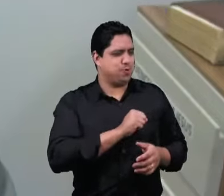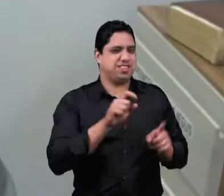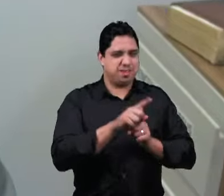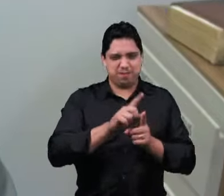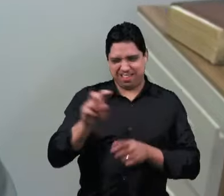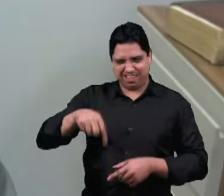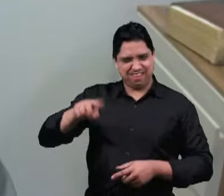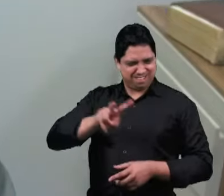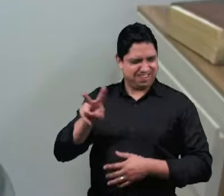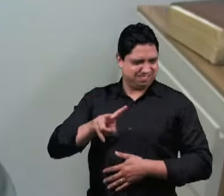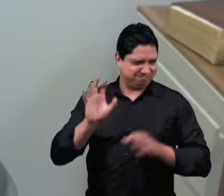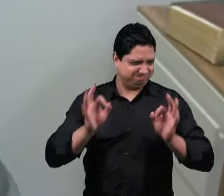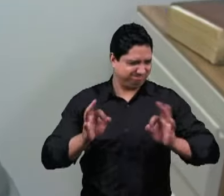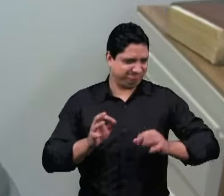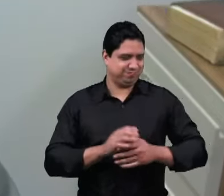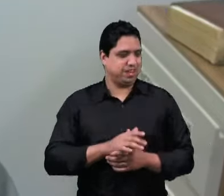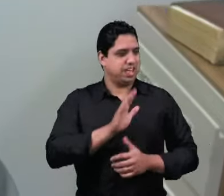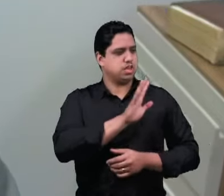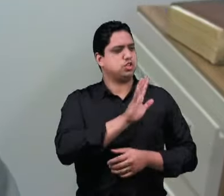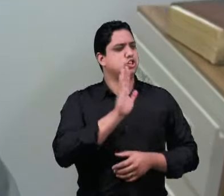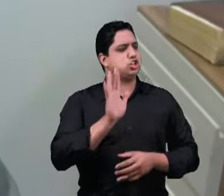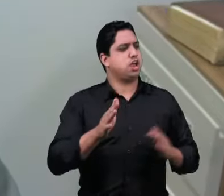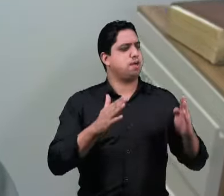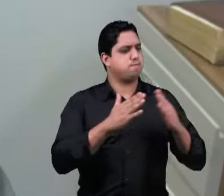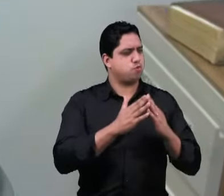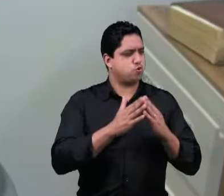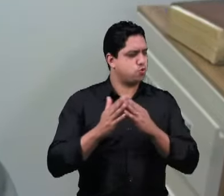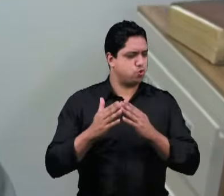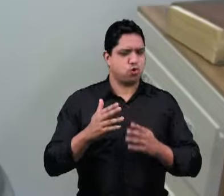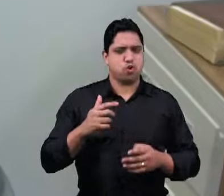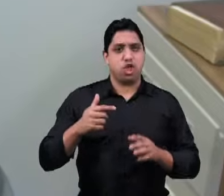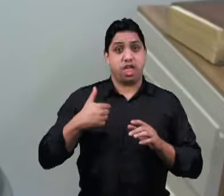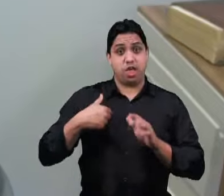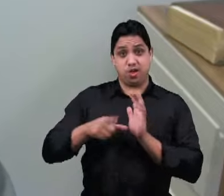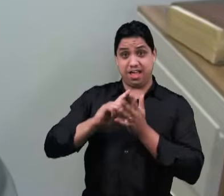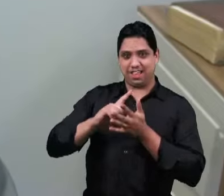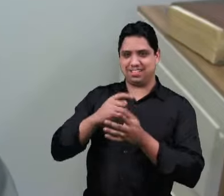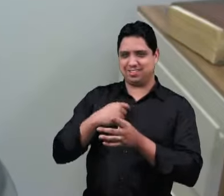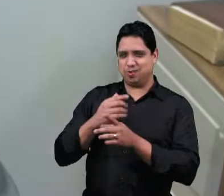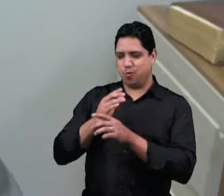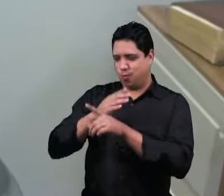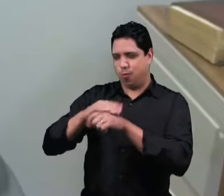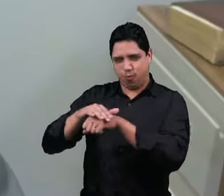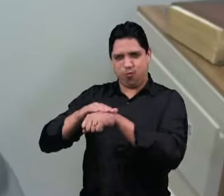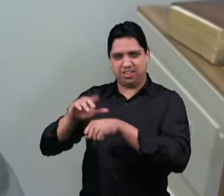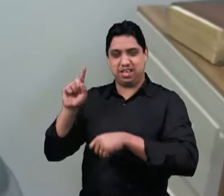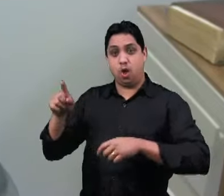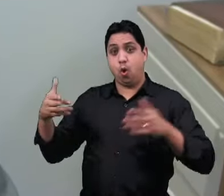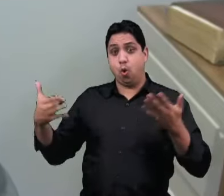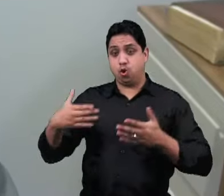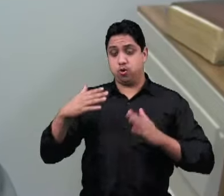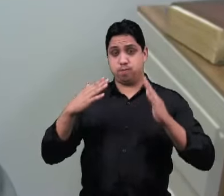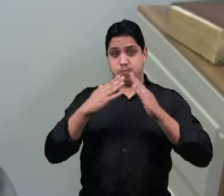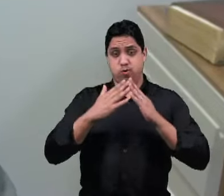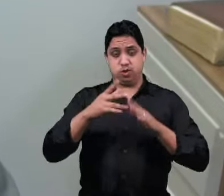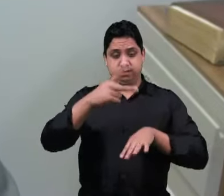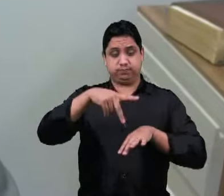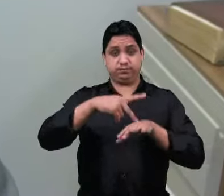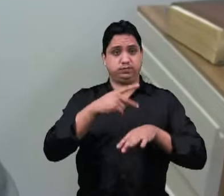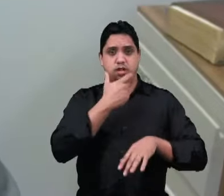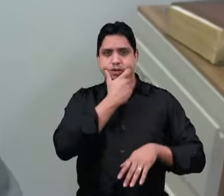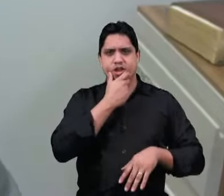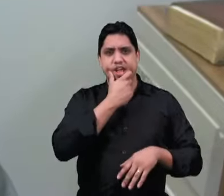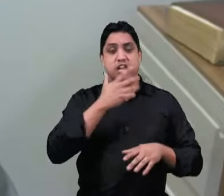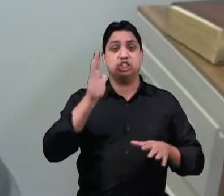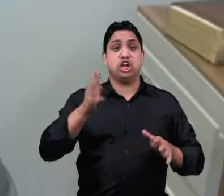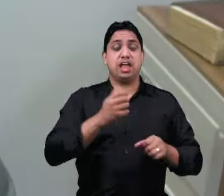Velha. E o senhor já morou, o senhor já mencionou, que estava conversando com o pastor fora do ar, que hoje ele está em Londres, está no exterior desde